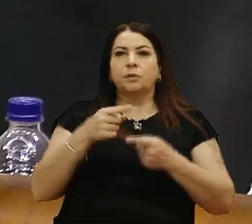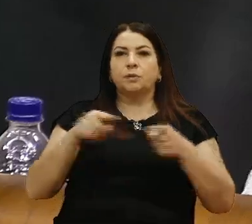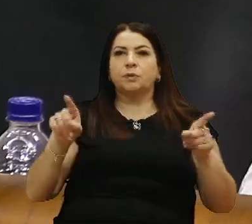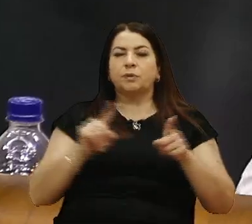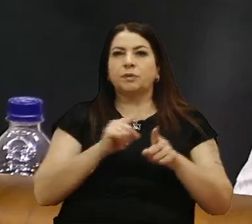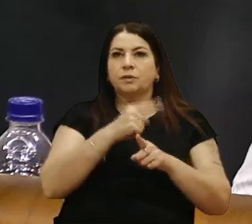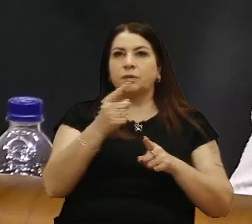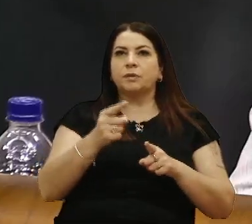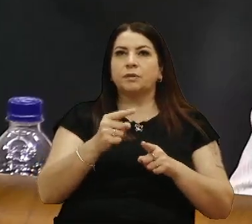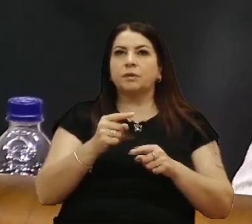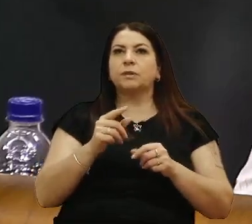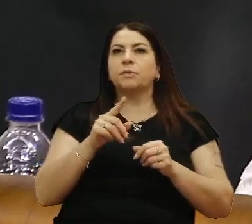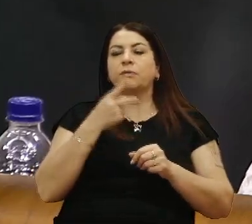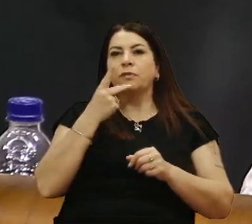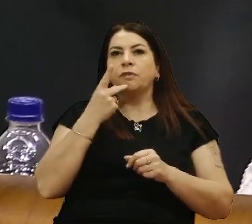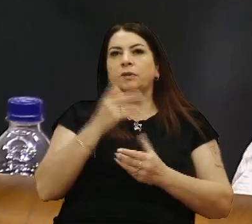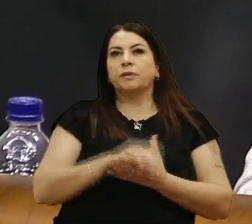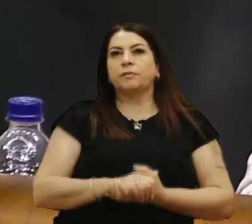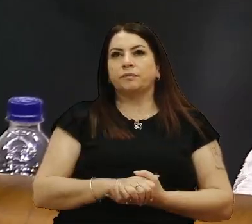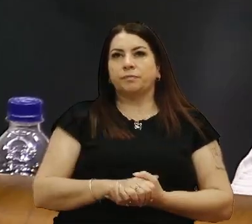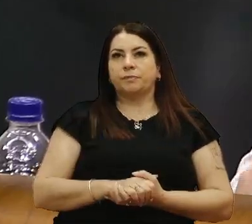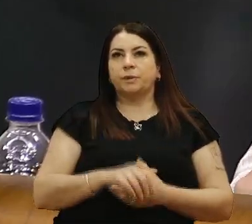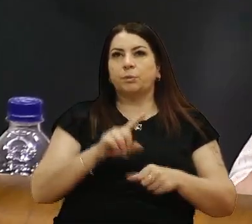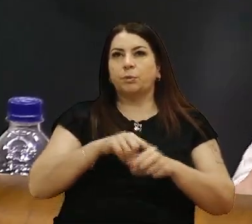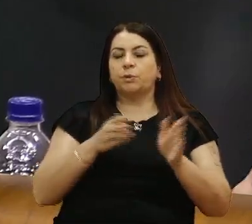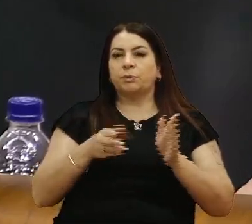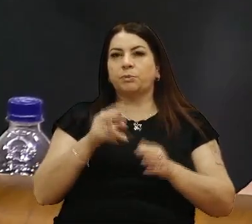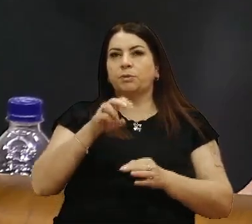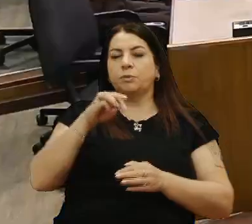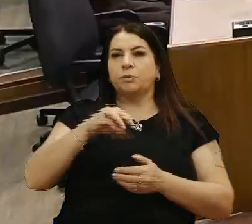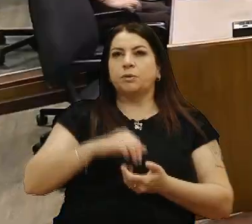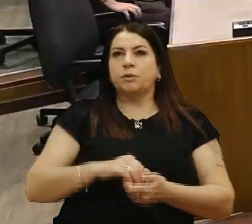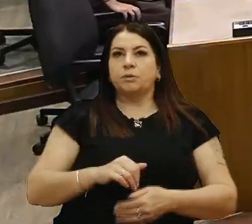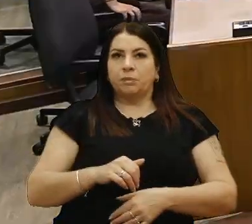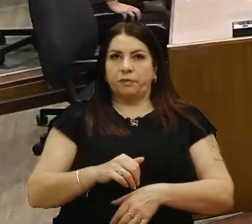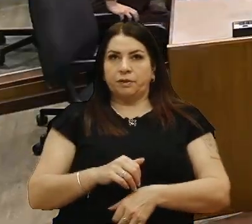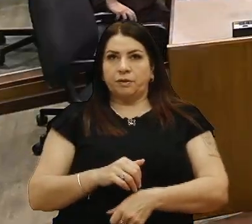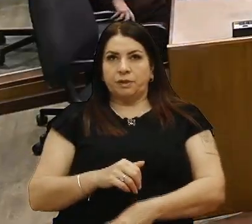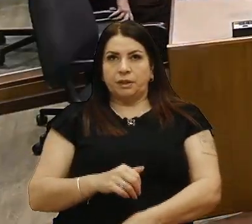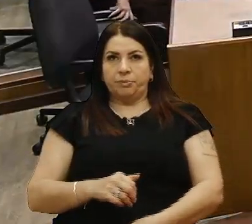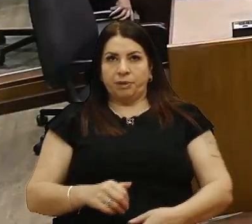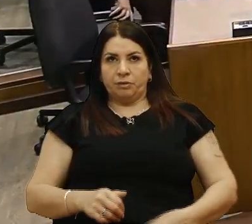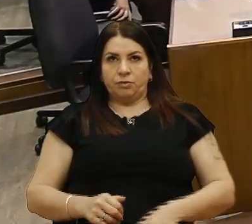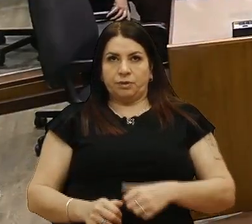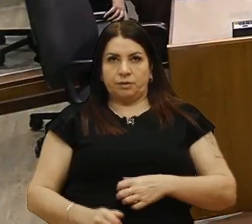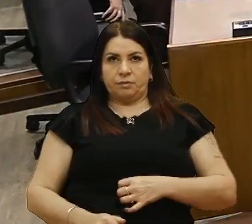até a tribuna para a manifestação pelo tempo de 5 minutos.